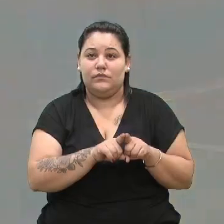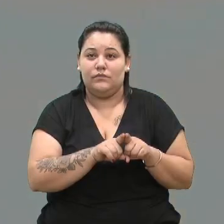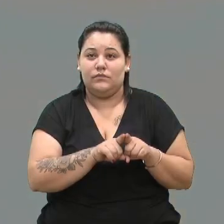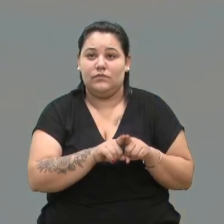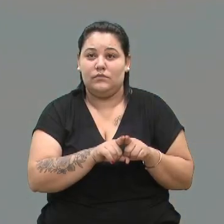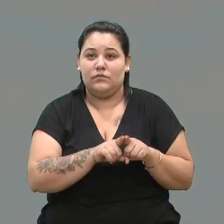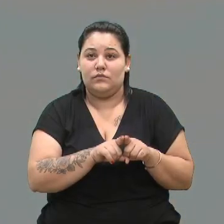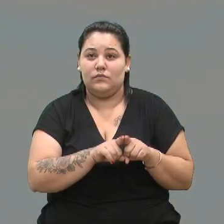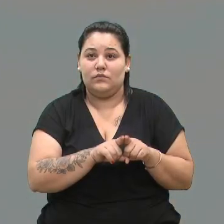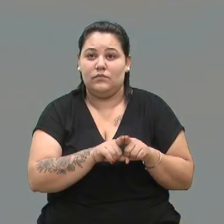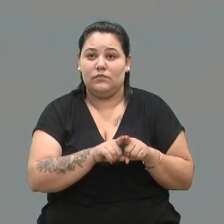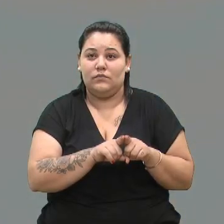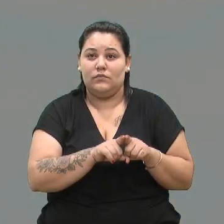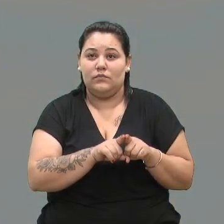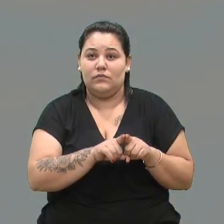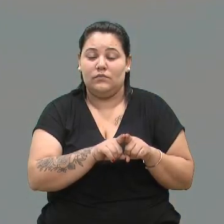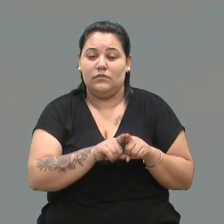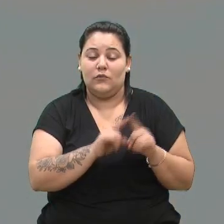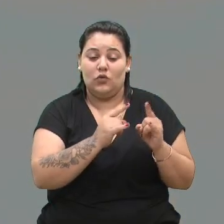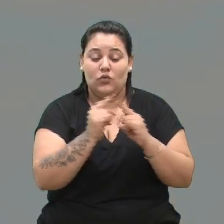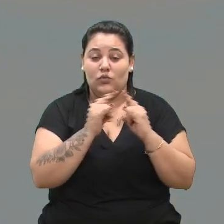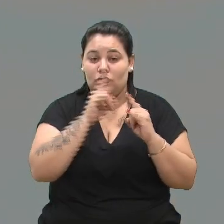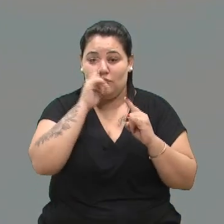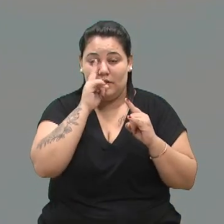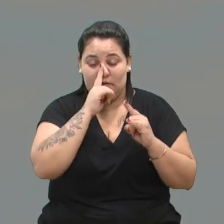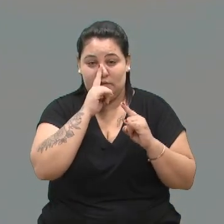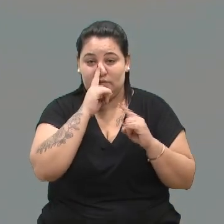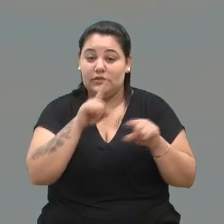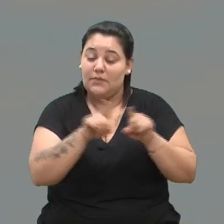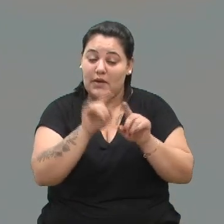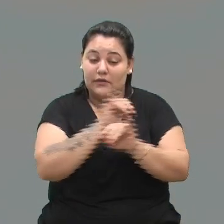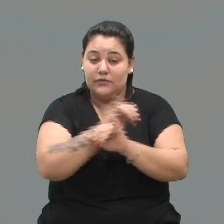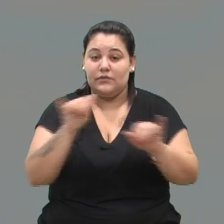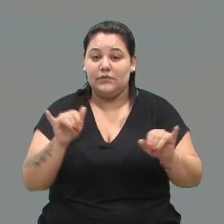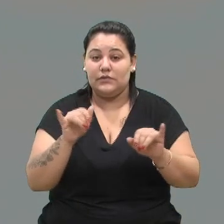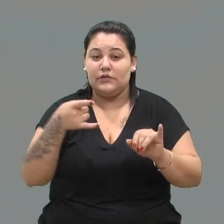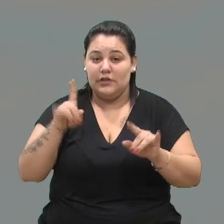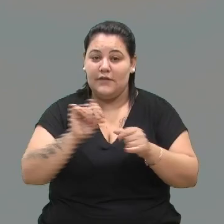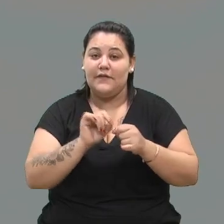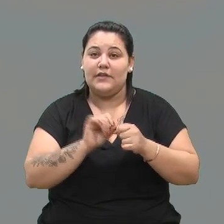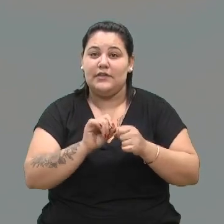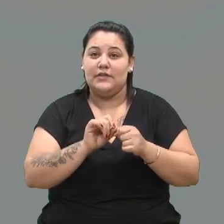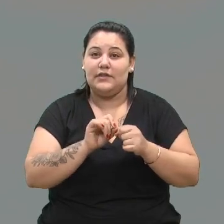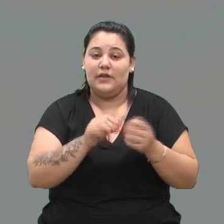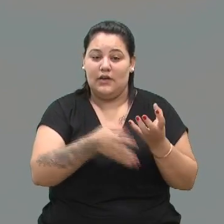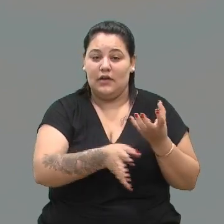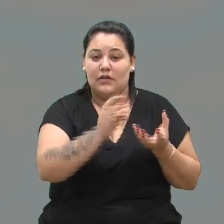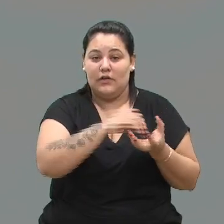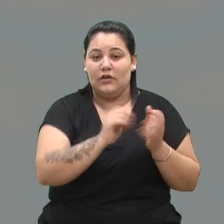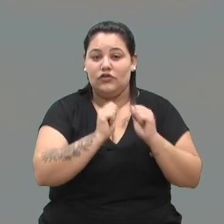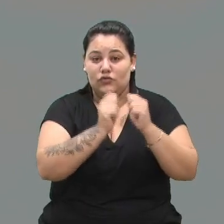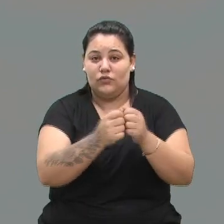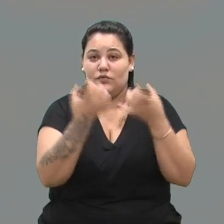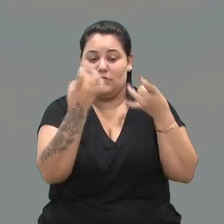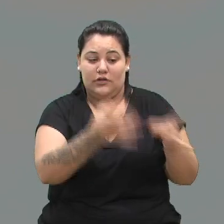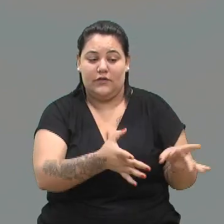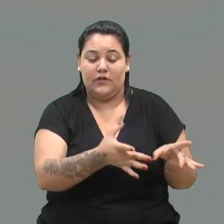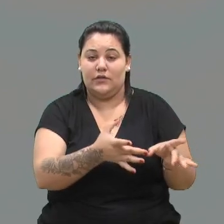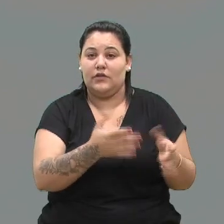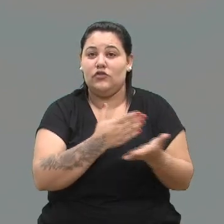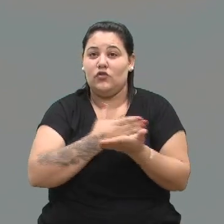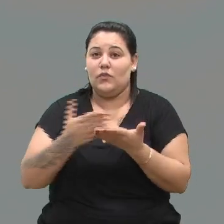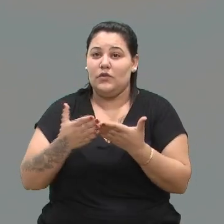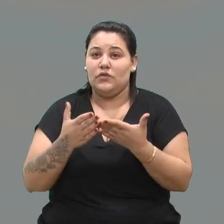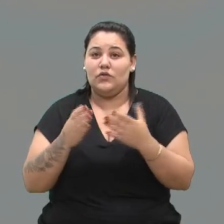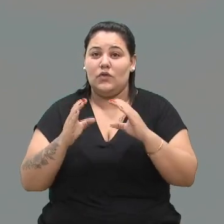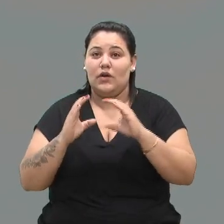de futebol, clube de mãe, informamos lá que ia acontecer o Bota Fora e comecemos a comunicar